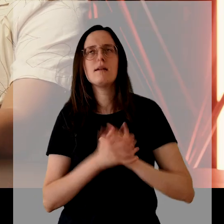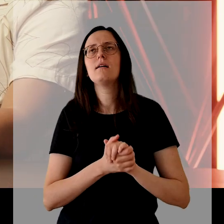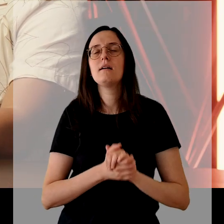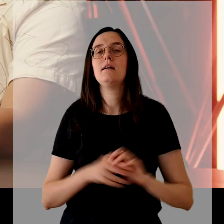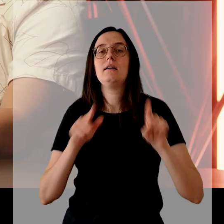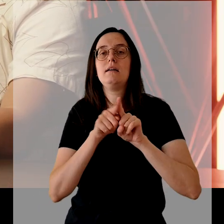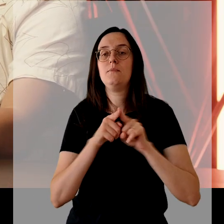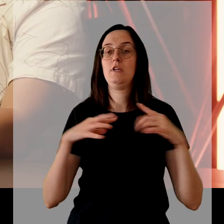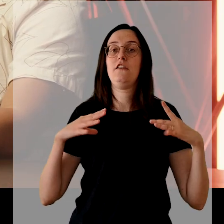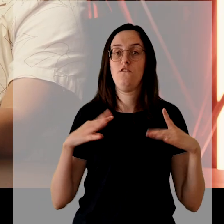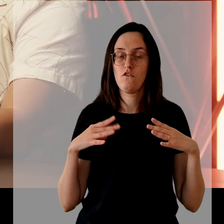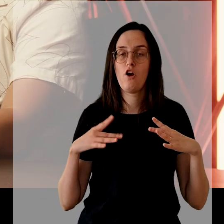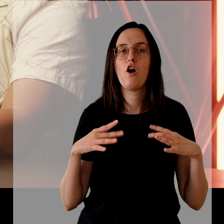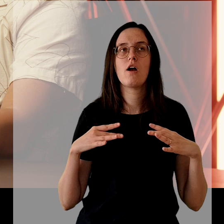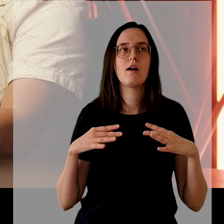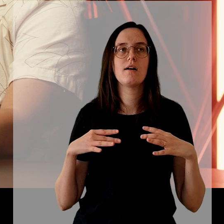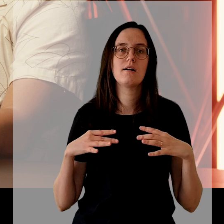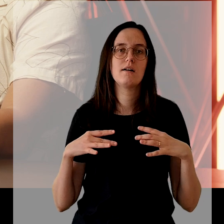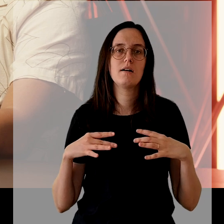e nas folgas de